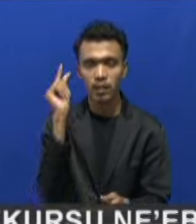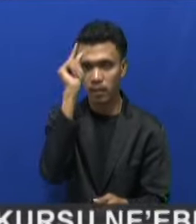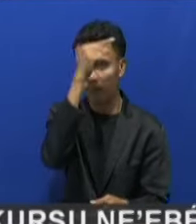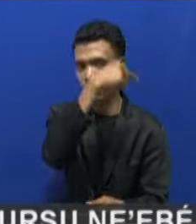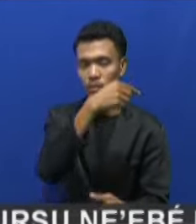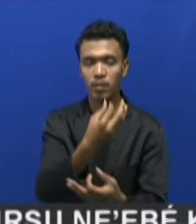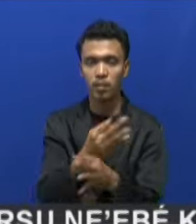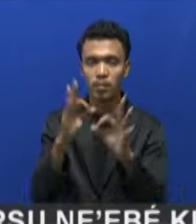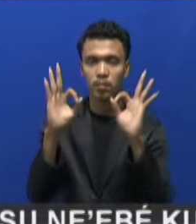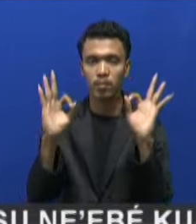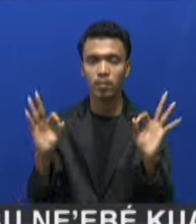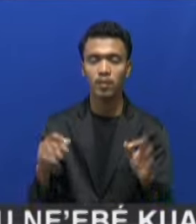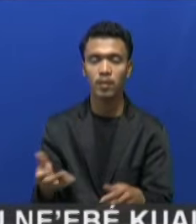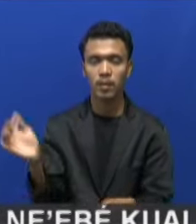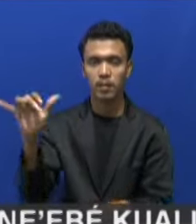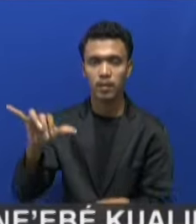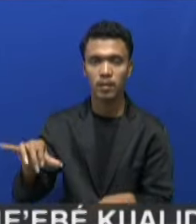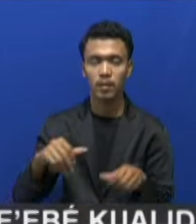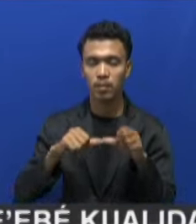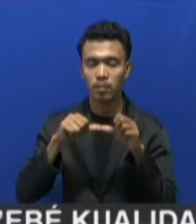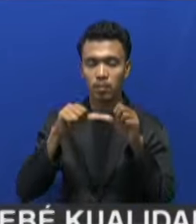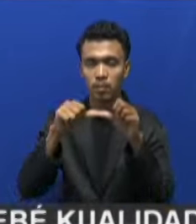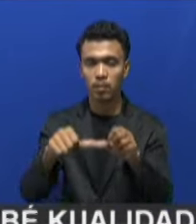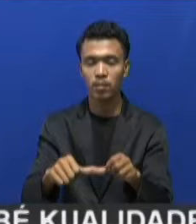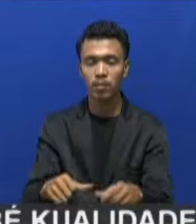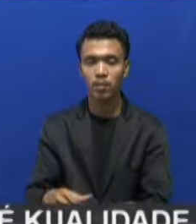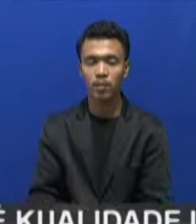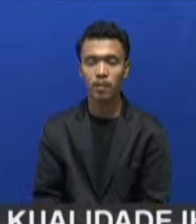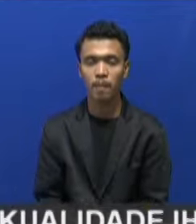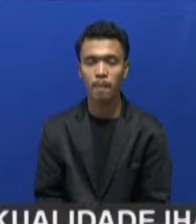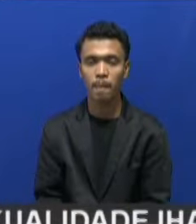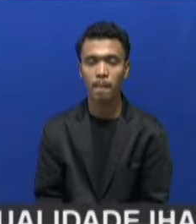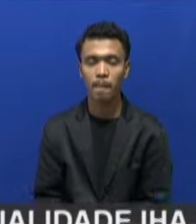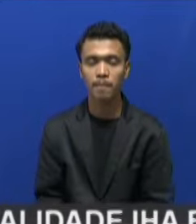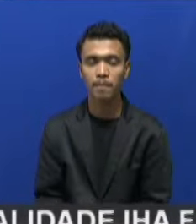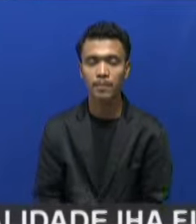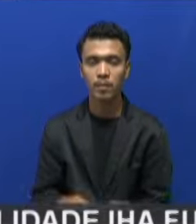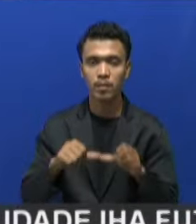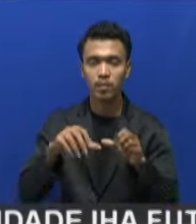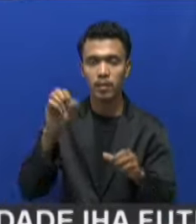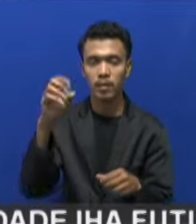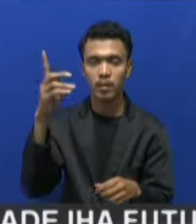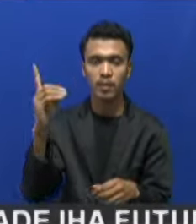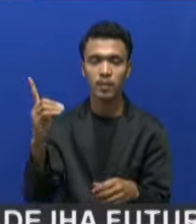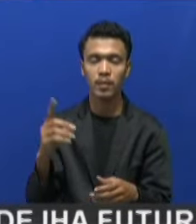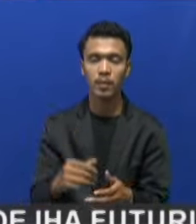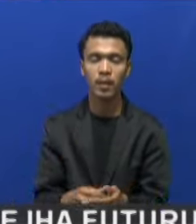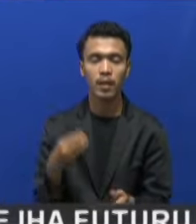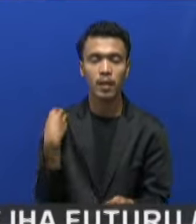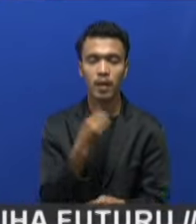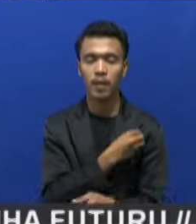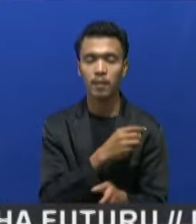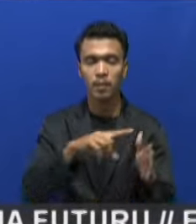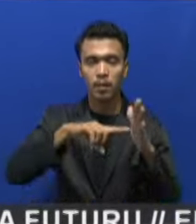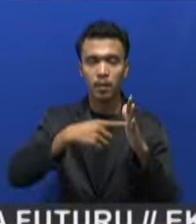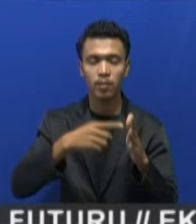graduatiana. Depensiratu continua. Quasi kutu tu continua ensino basicu ihenede. Ensino basicu ami hakutiana